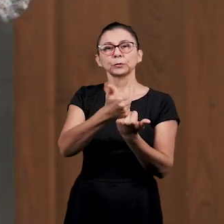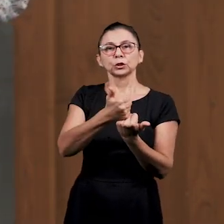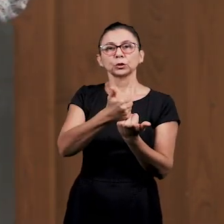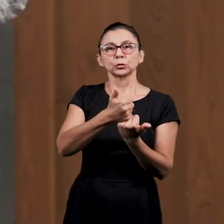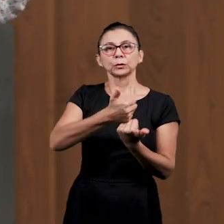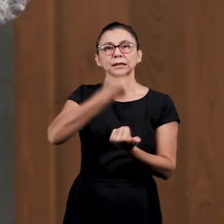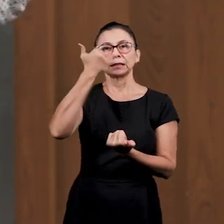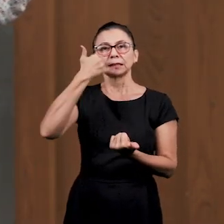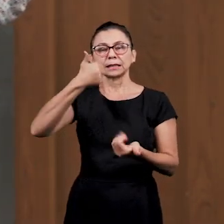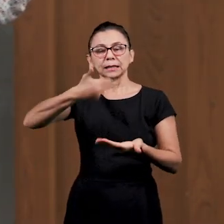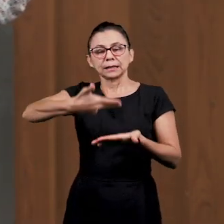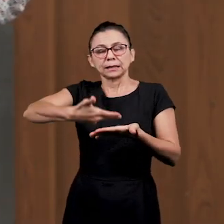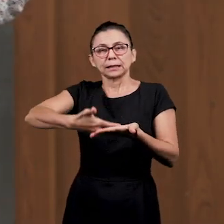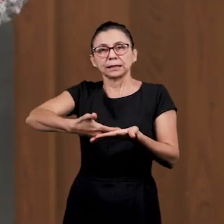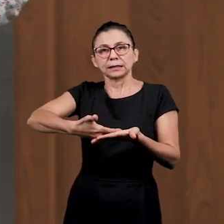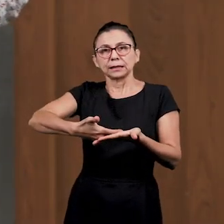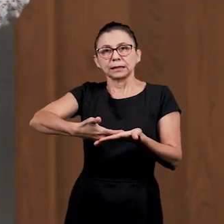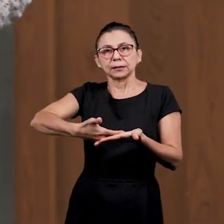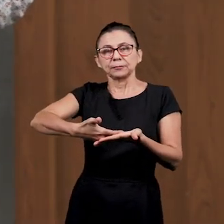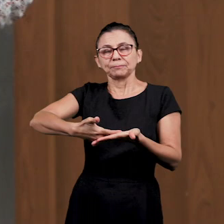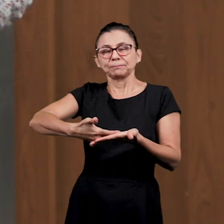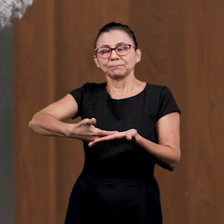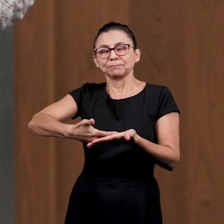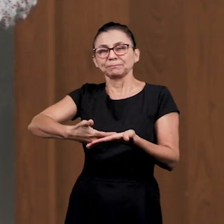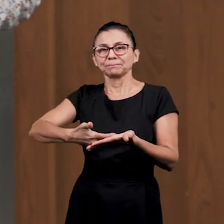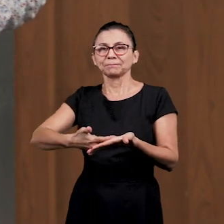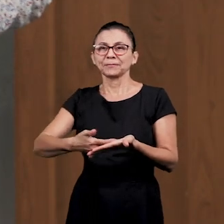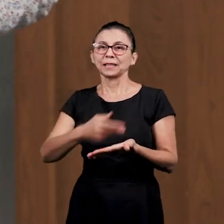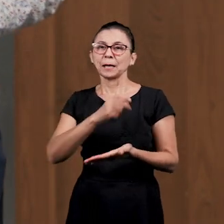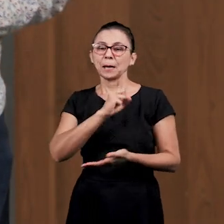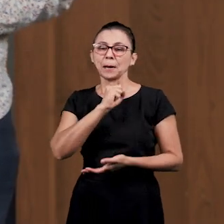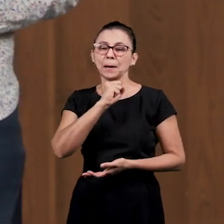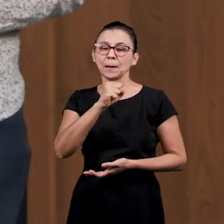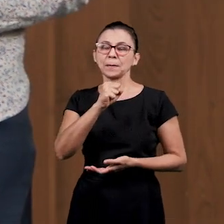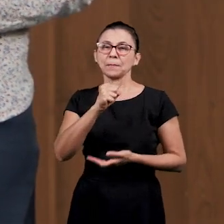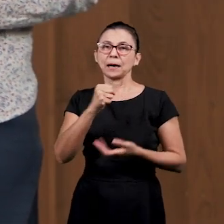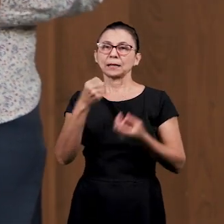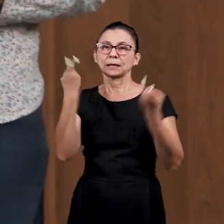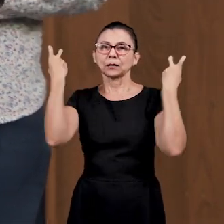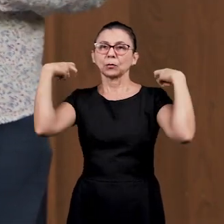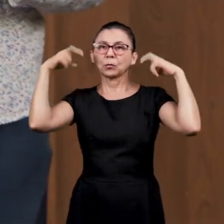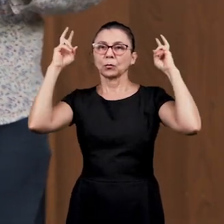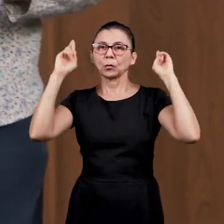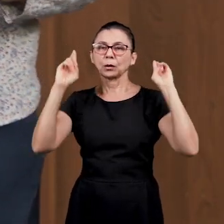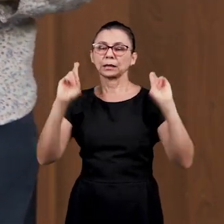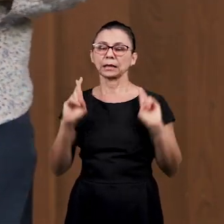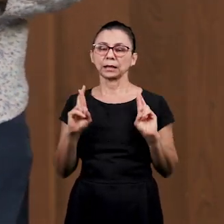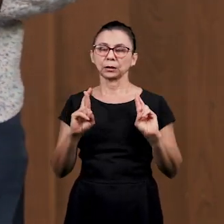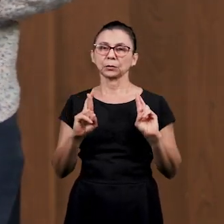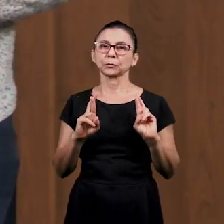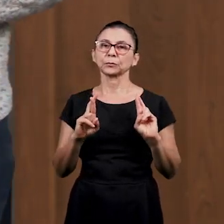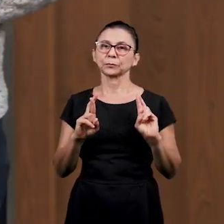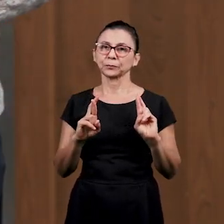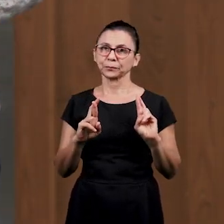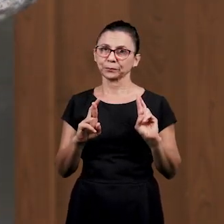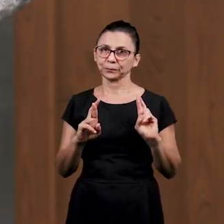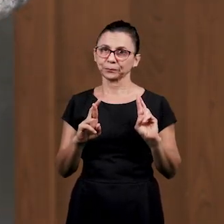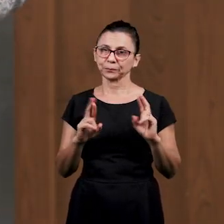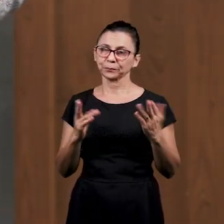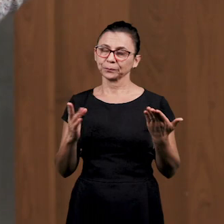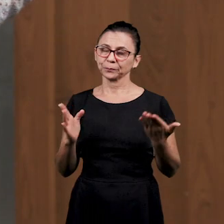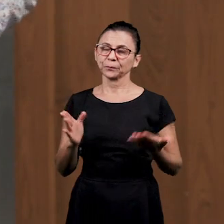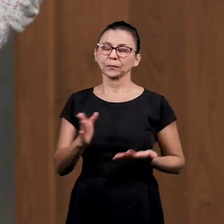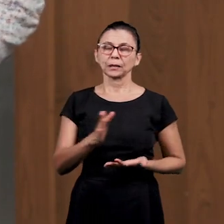havia feito ao seu pai Abraão: pai, onde está o cordeiro? foi respondida